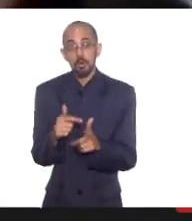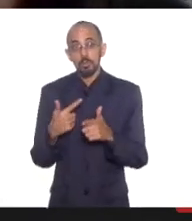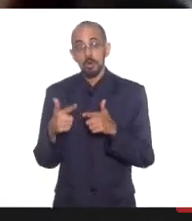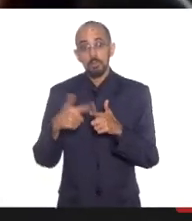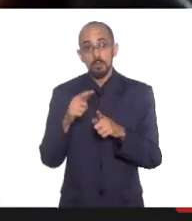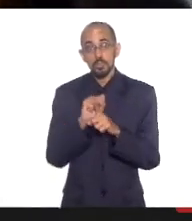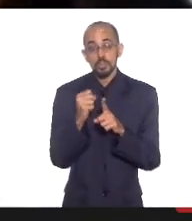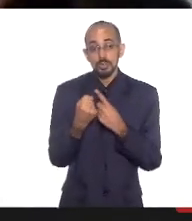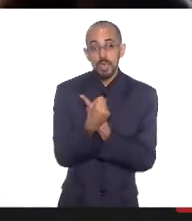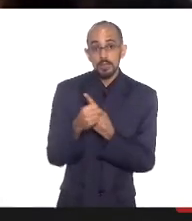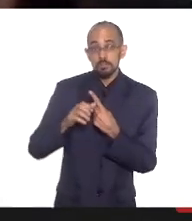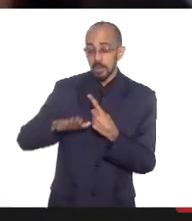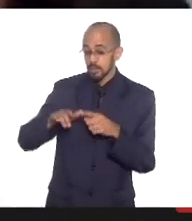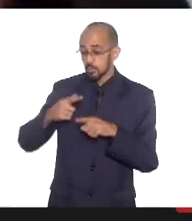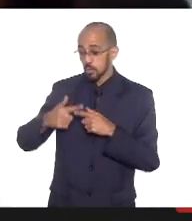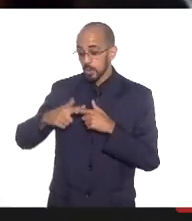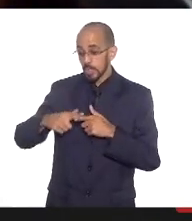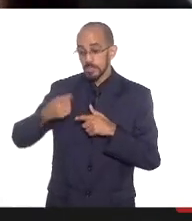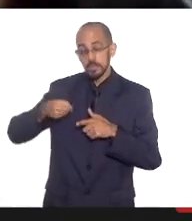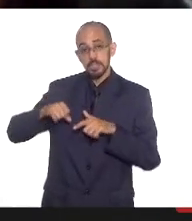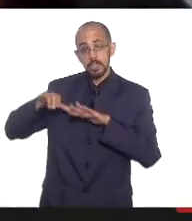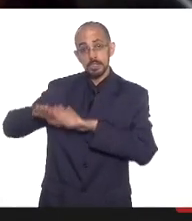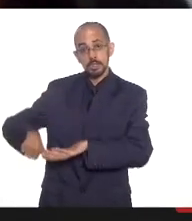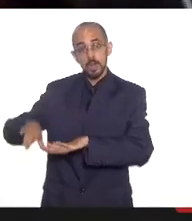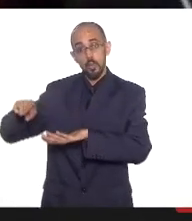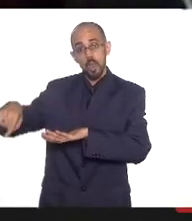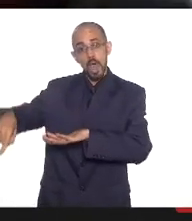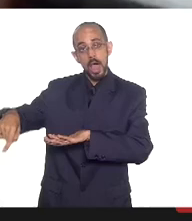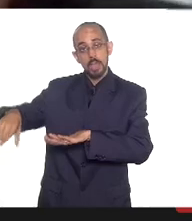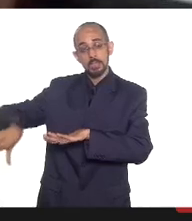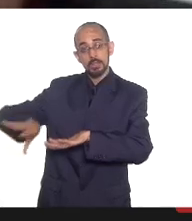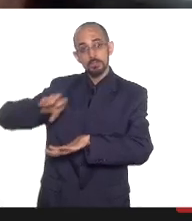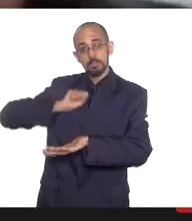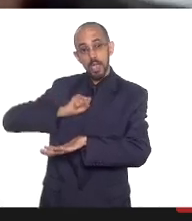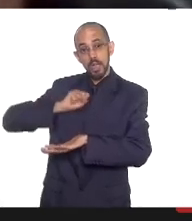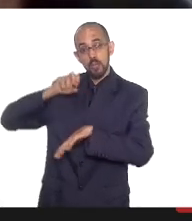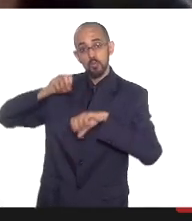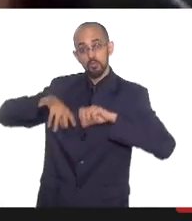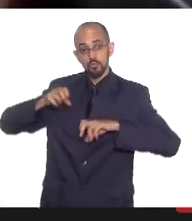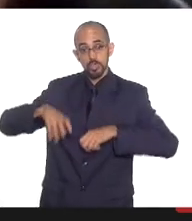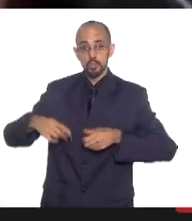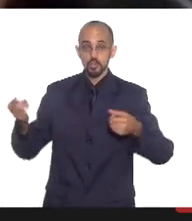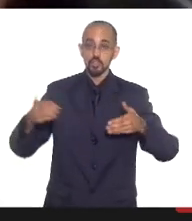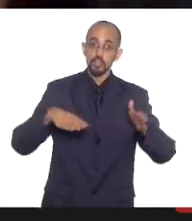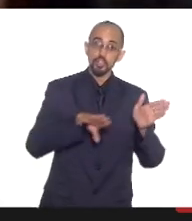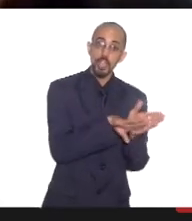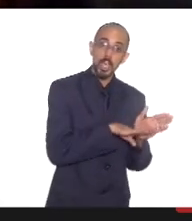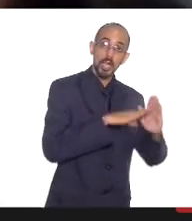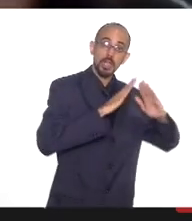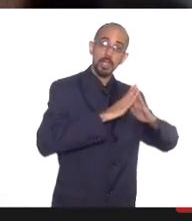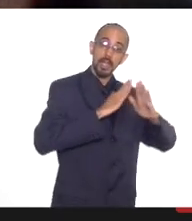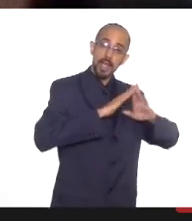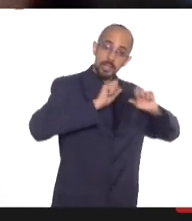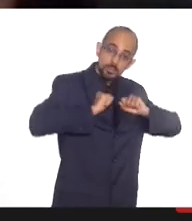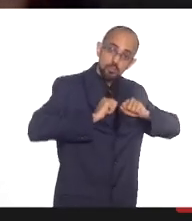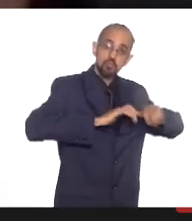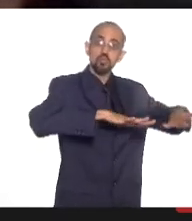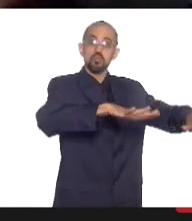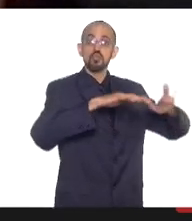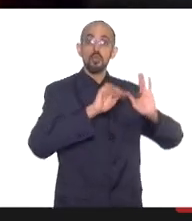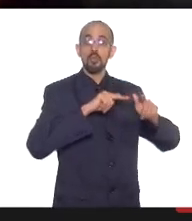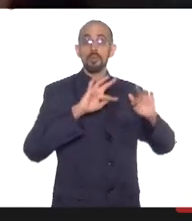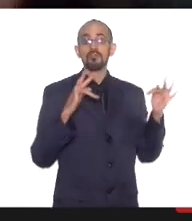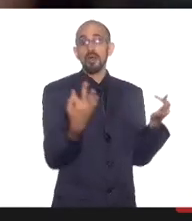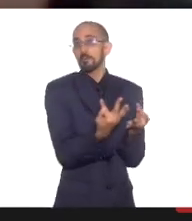a escola elas passam a ser veículo desse vírus levando esse vírus para casa em contato com